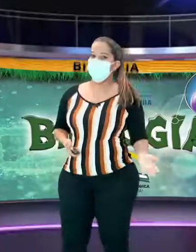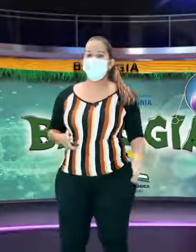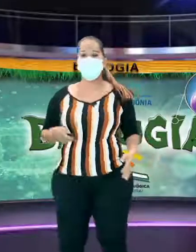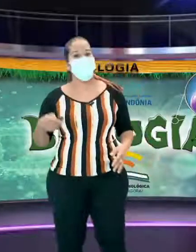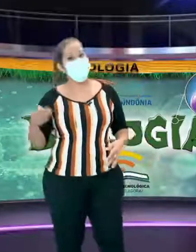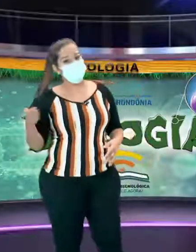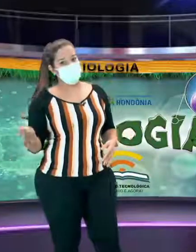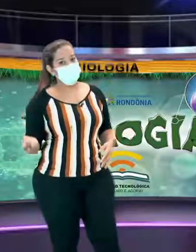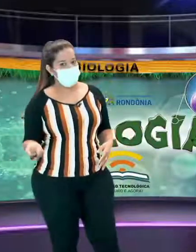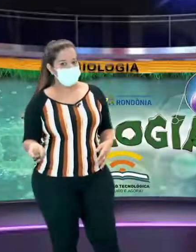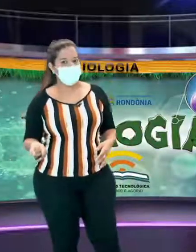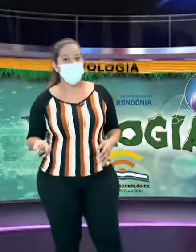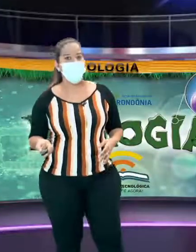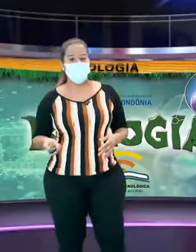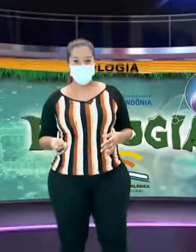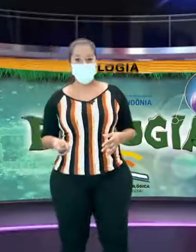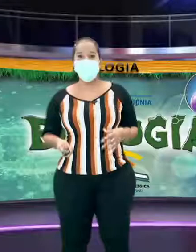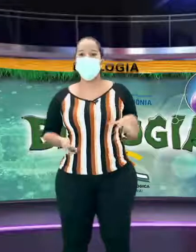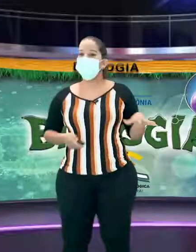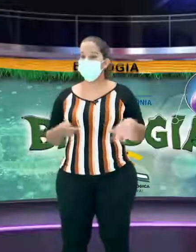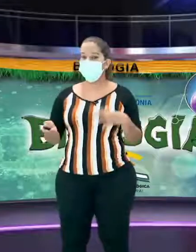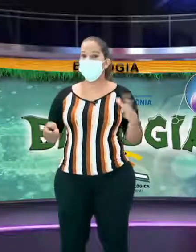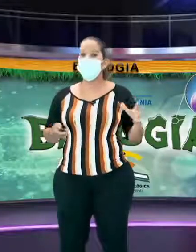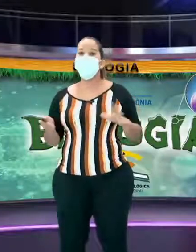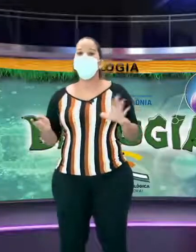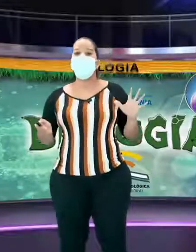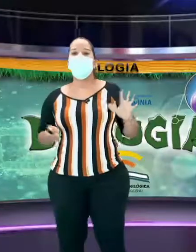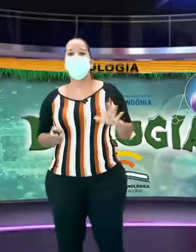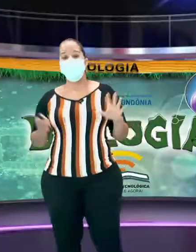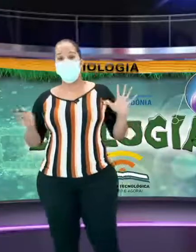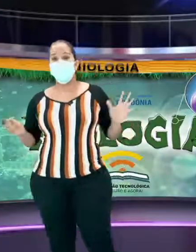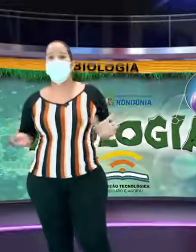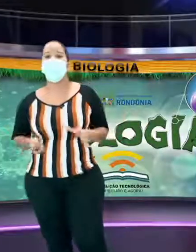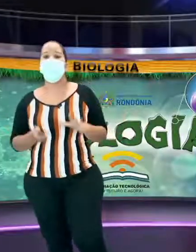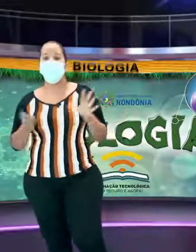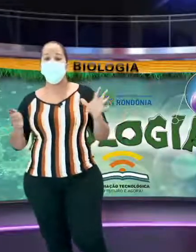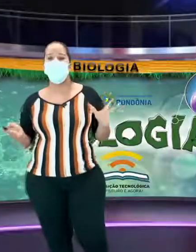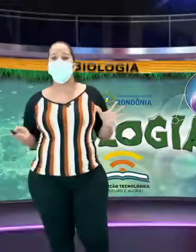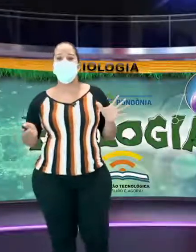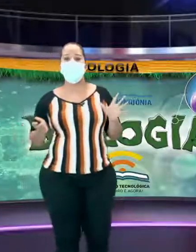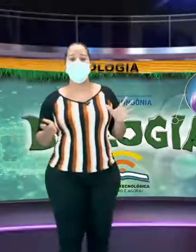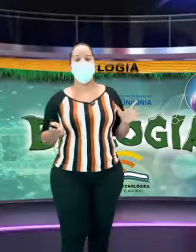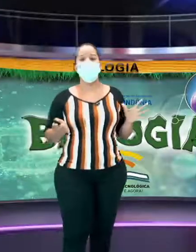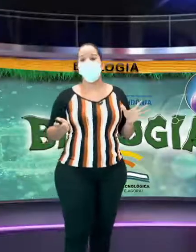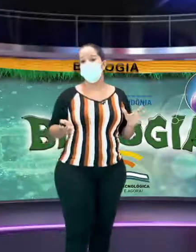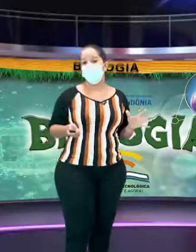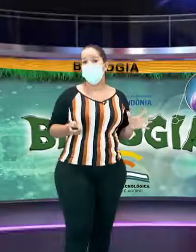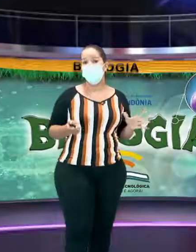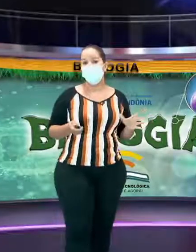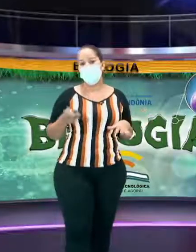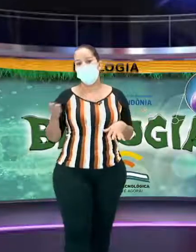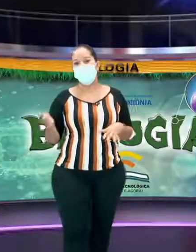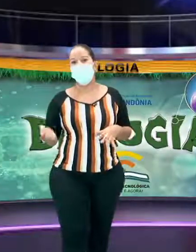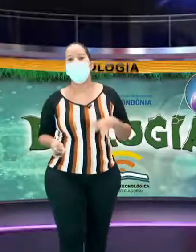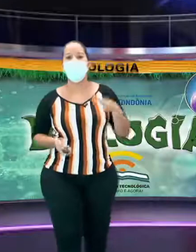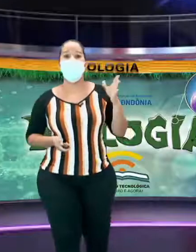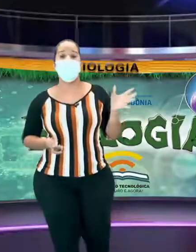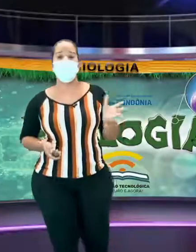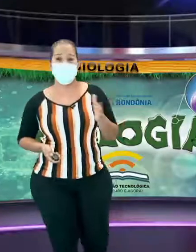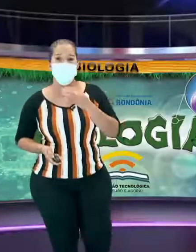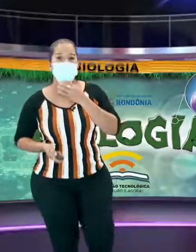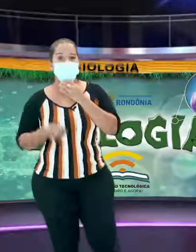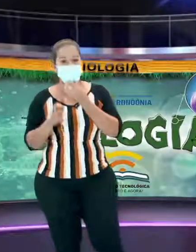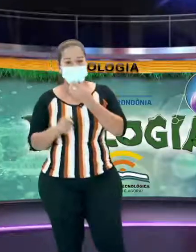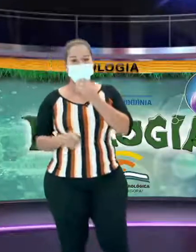Os mamíferos e vem os répteis, né? Então, aí, a gente conhece essa terminologia, né? Os pecilotérmicos